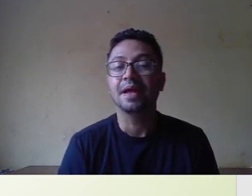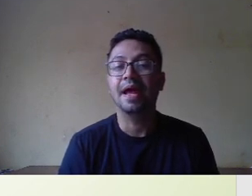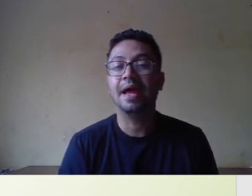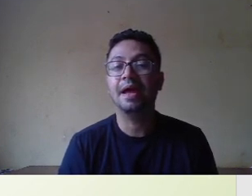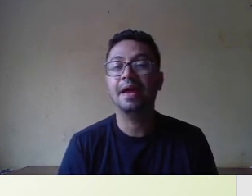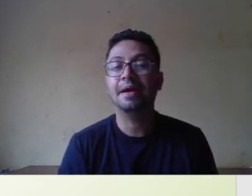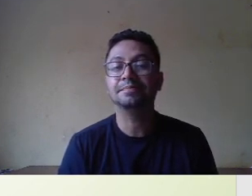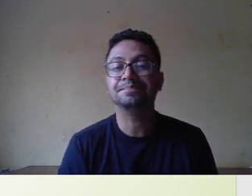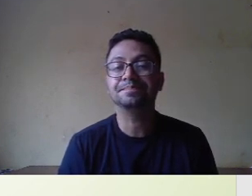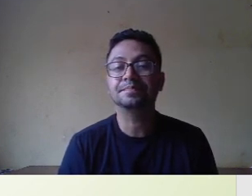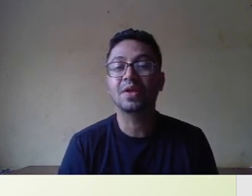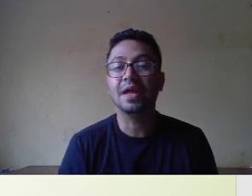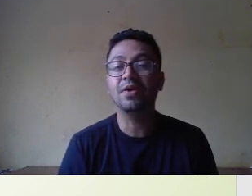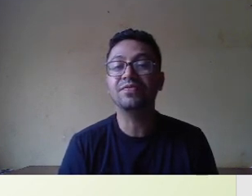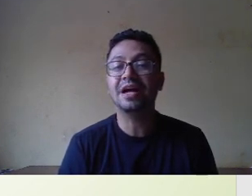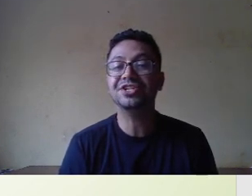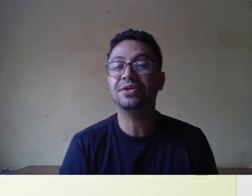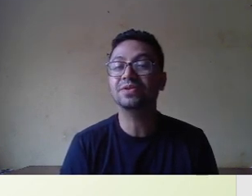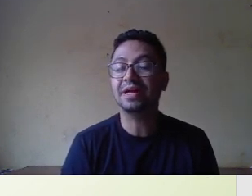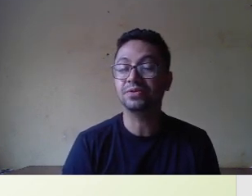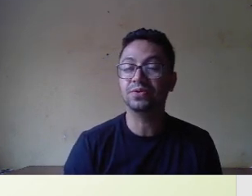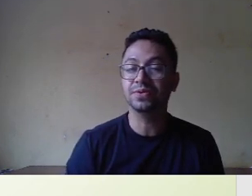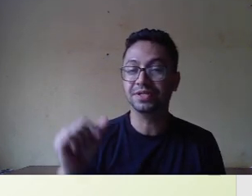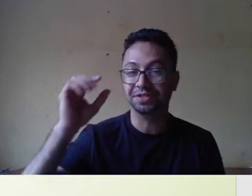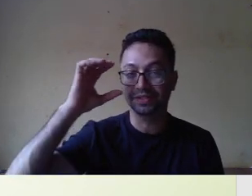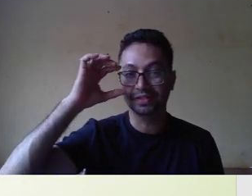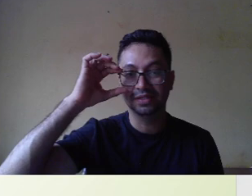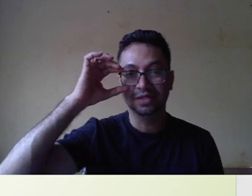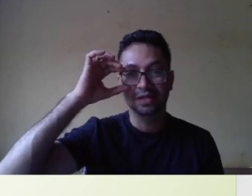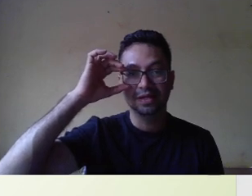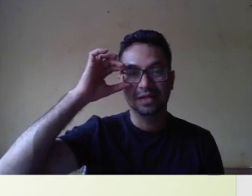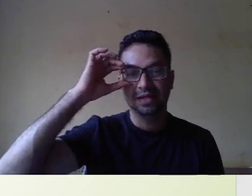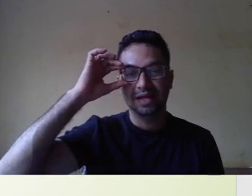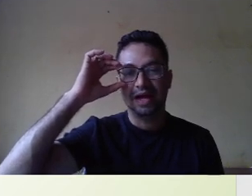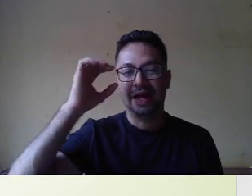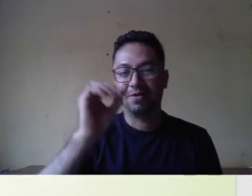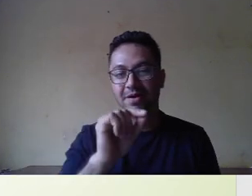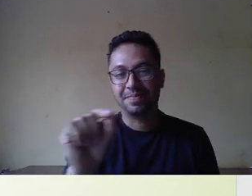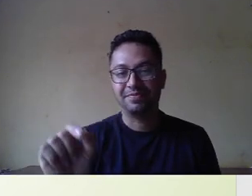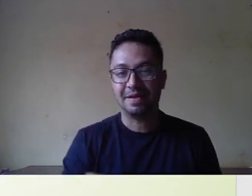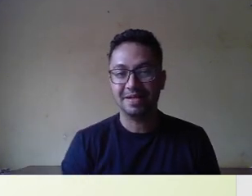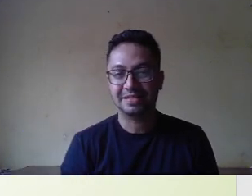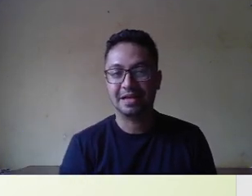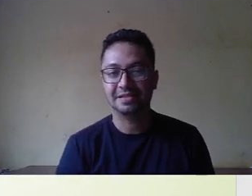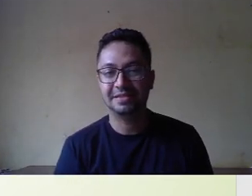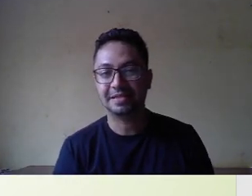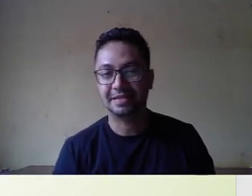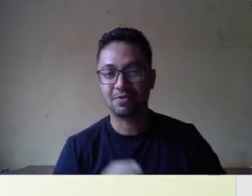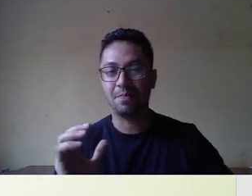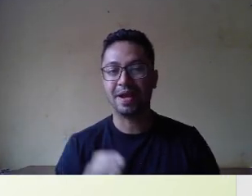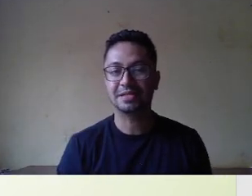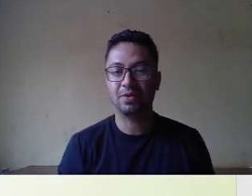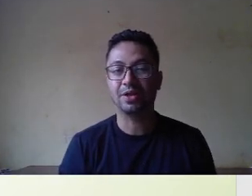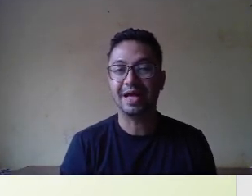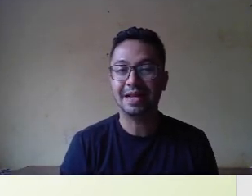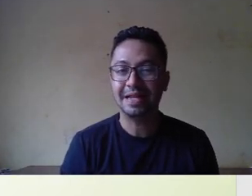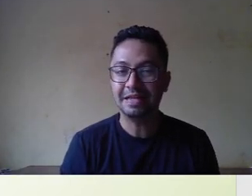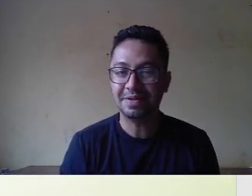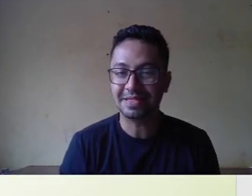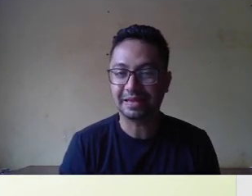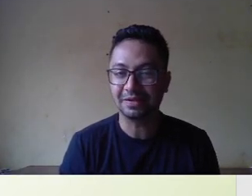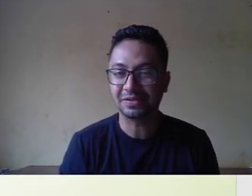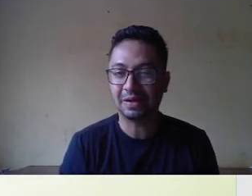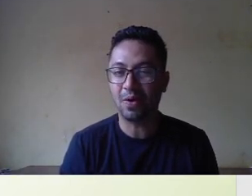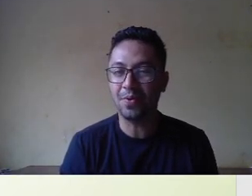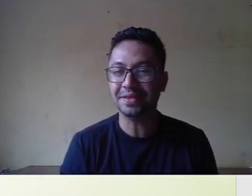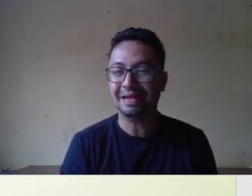também, eu viajei ontem à noite. Agora, para ficar mais claro assim, essa comparação, olha, na